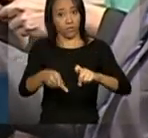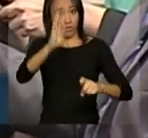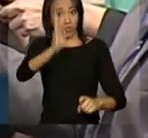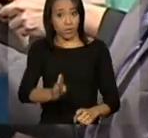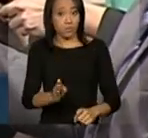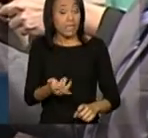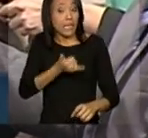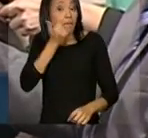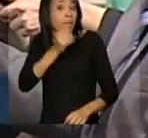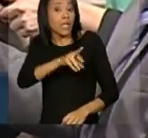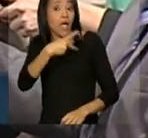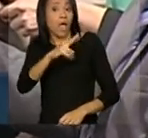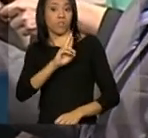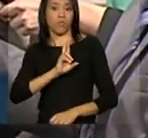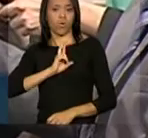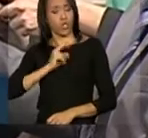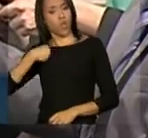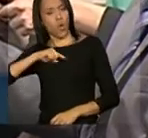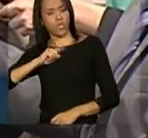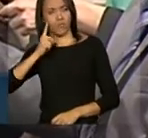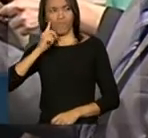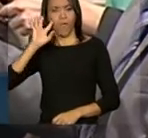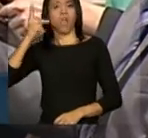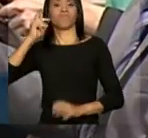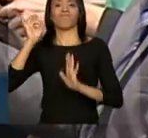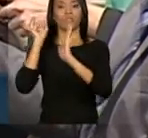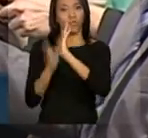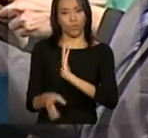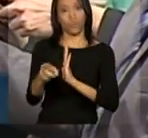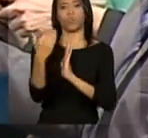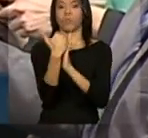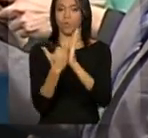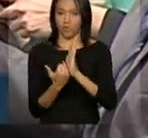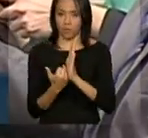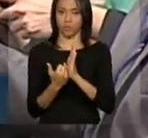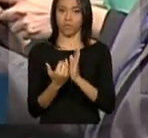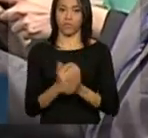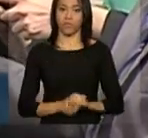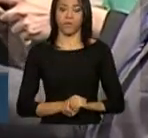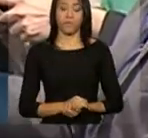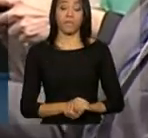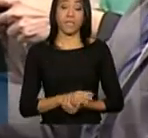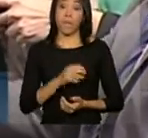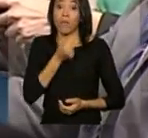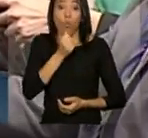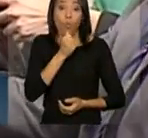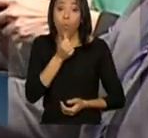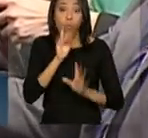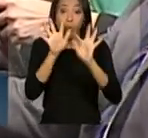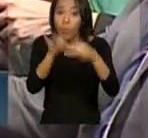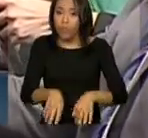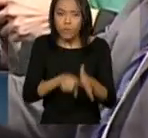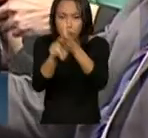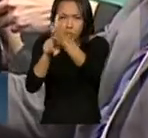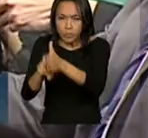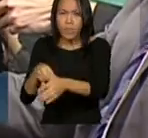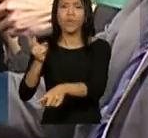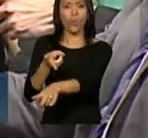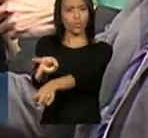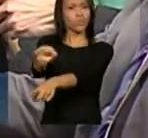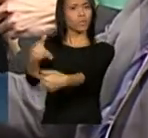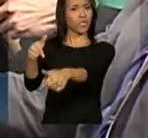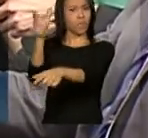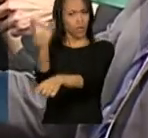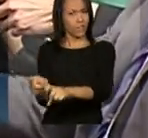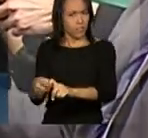nós podemos excluir de imediato esse médico do programa Mais Médicos investigação não é finalizada ele continua em Águas Lindas